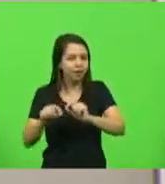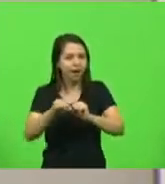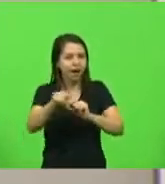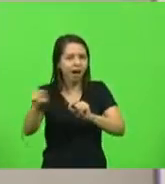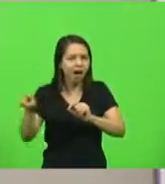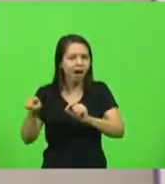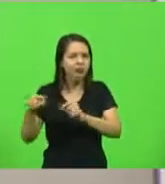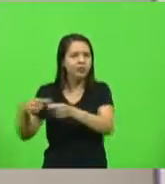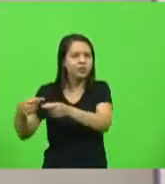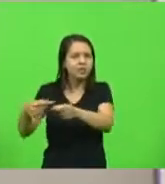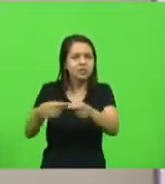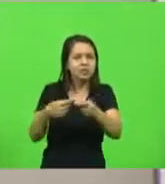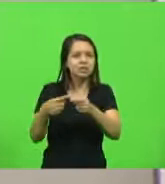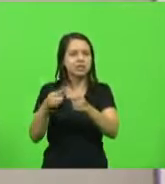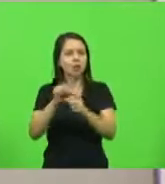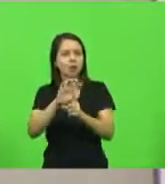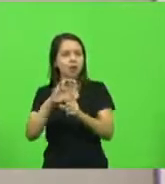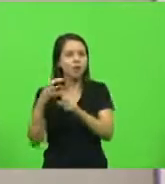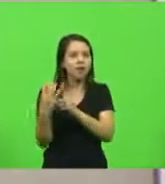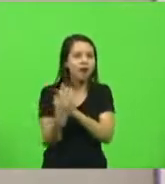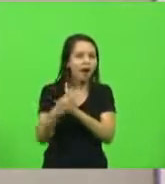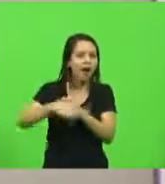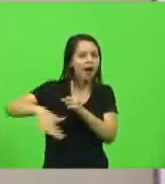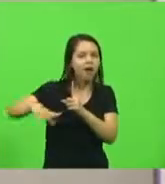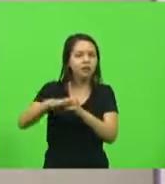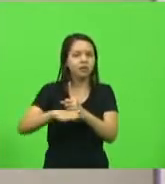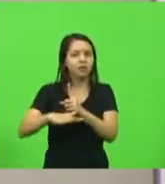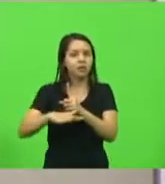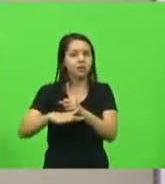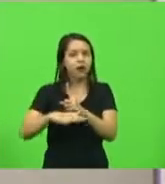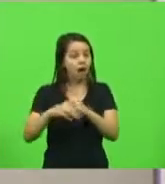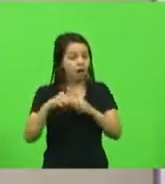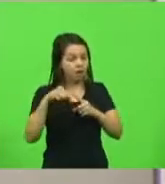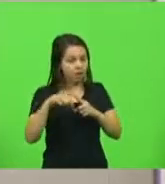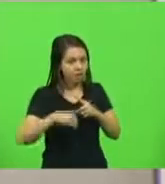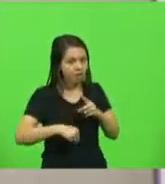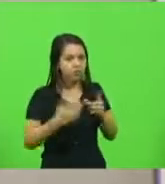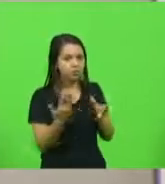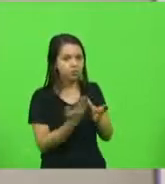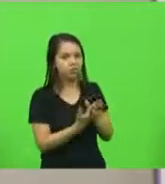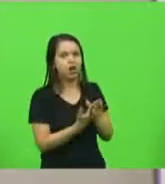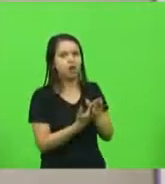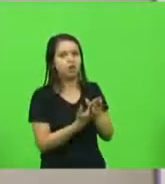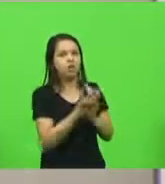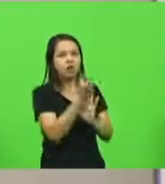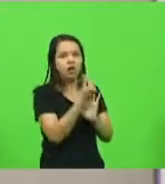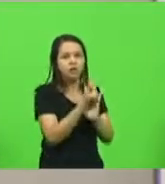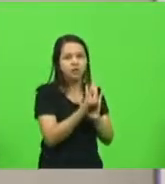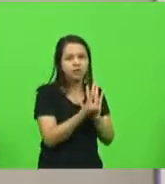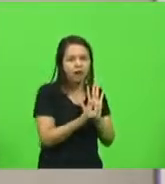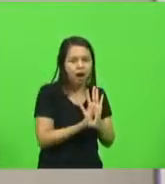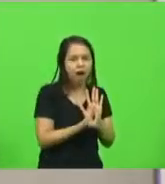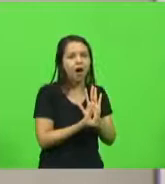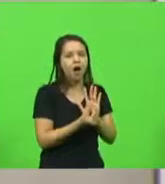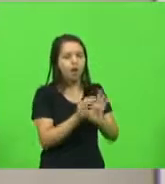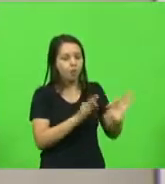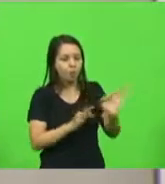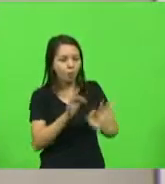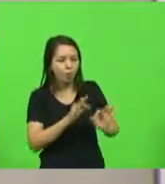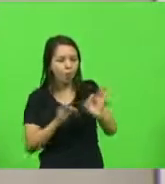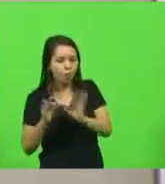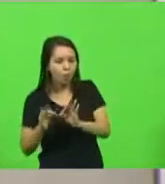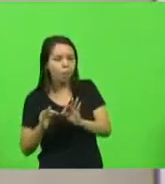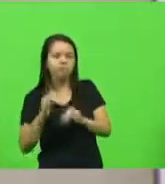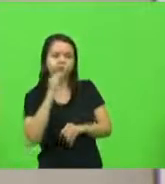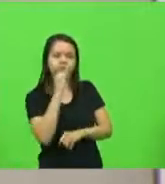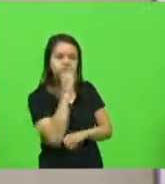comunidades têm, e dentro do processo orçamentário aqui da casa, a gente leva esta referência ao governo do estado de Santa